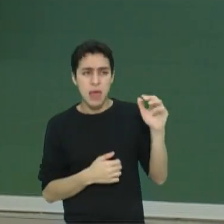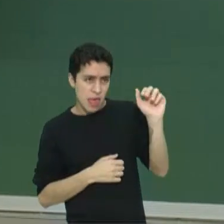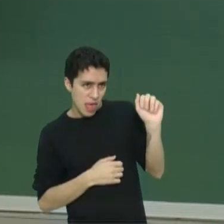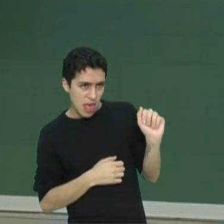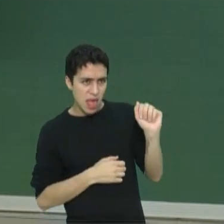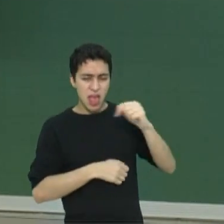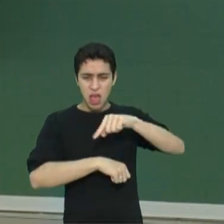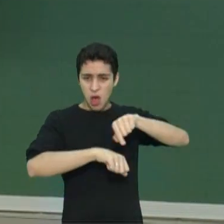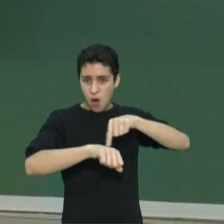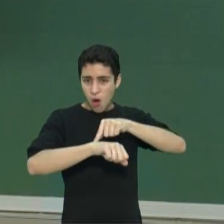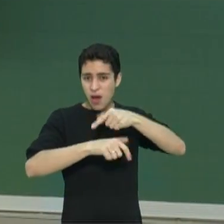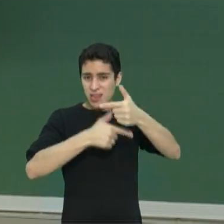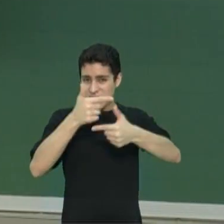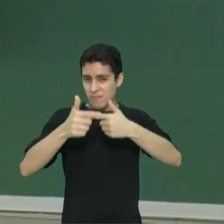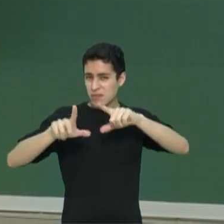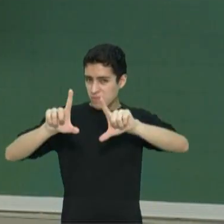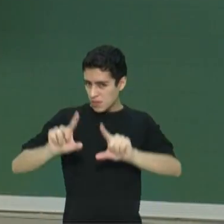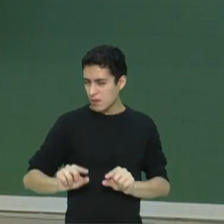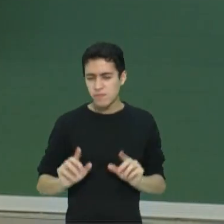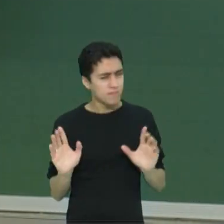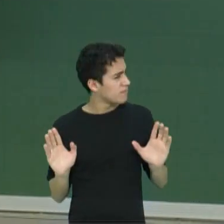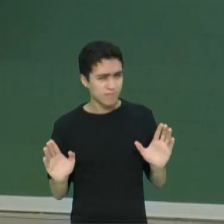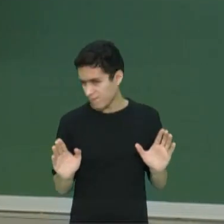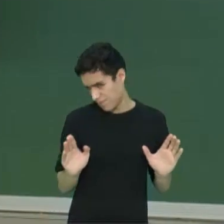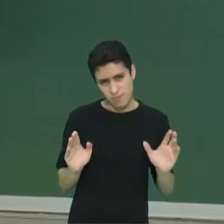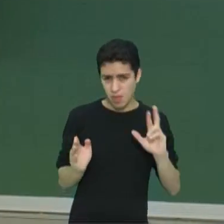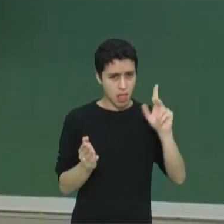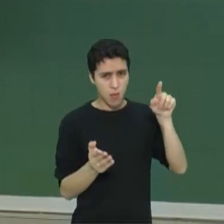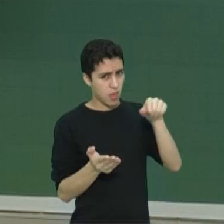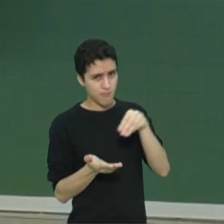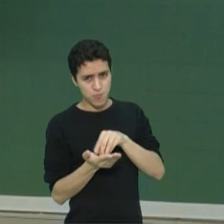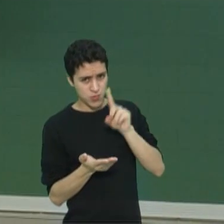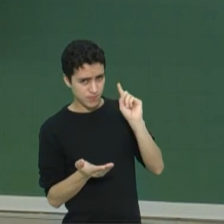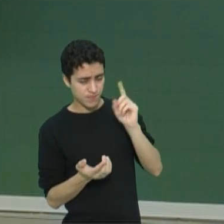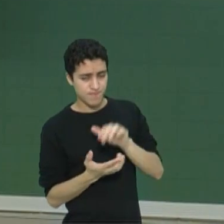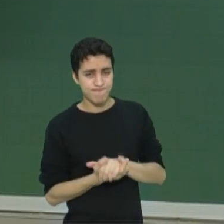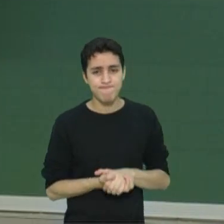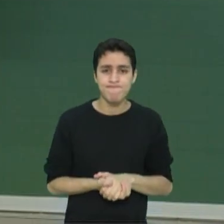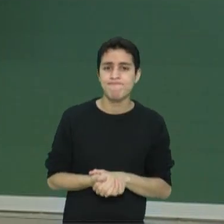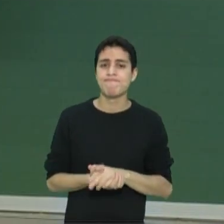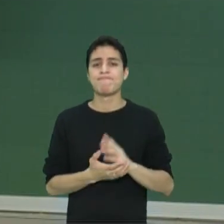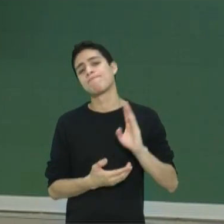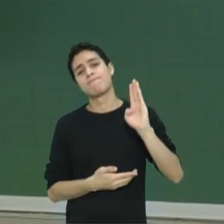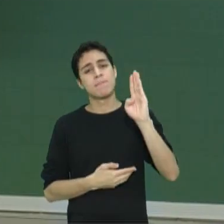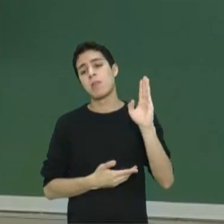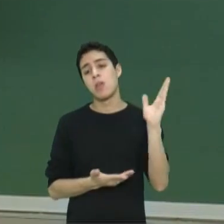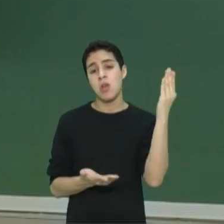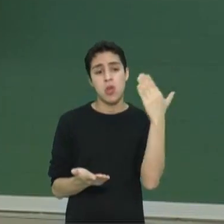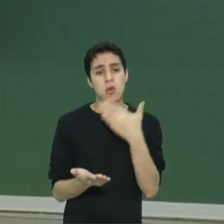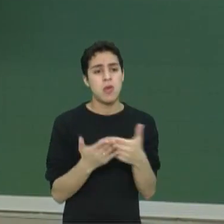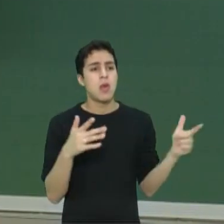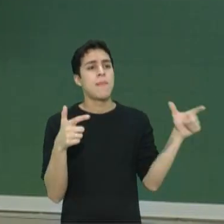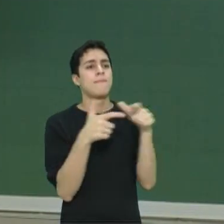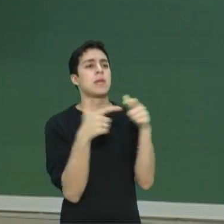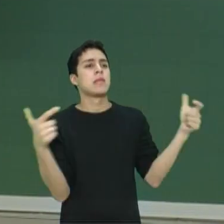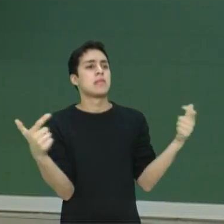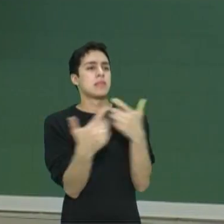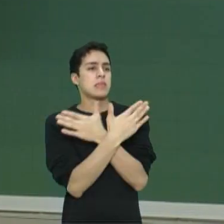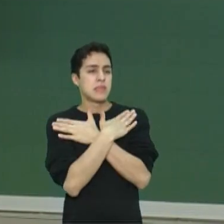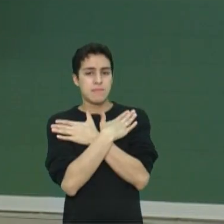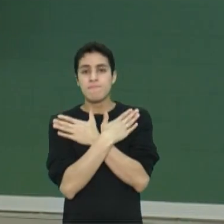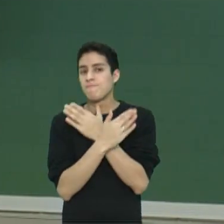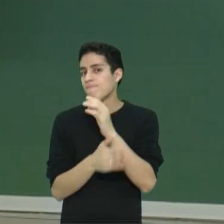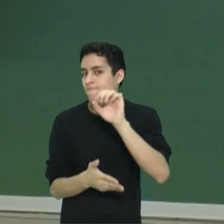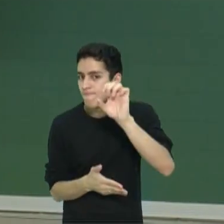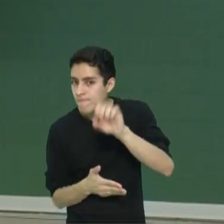não necessariamente no diminui a jornada por esse motivo letra b o desemprego sim e alguns